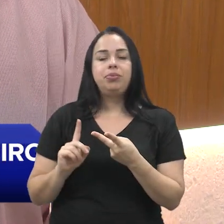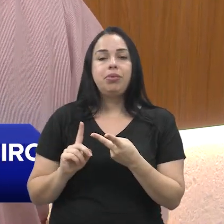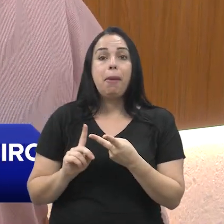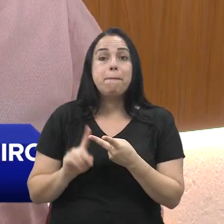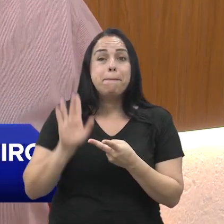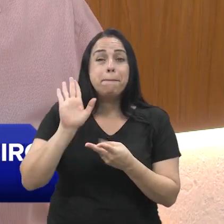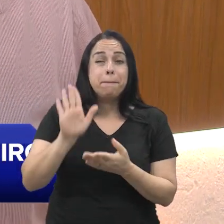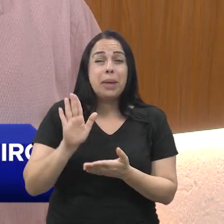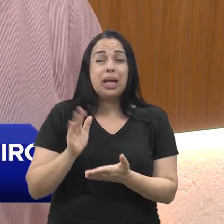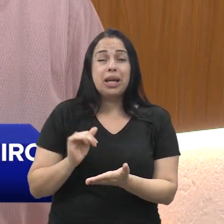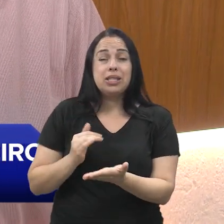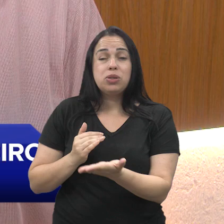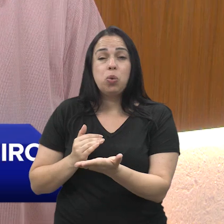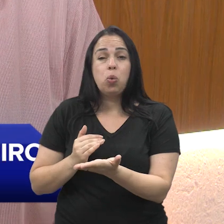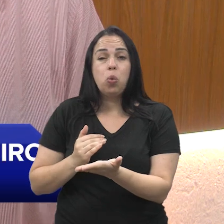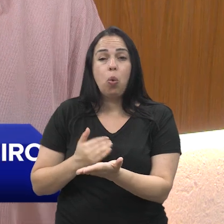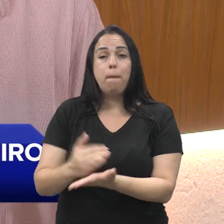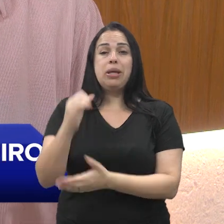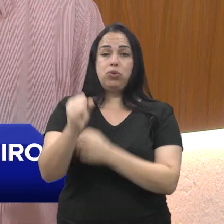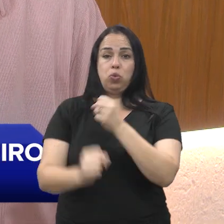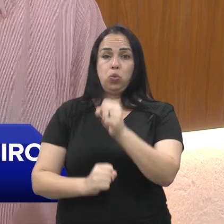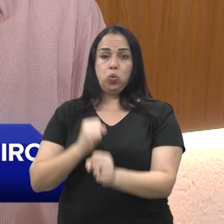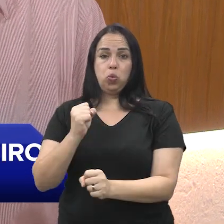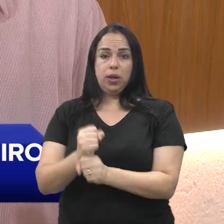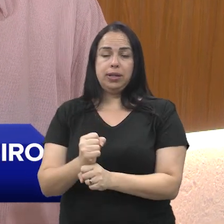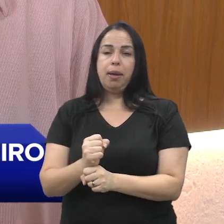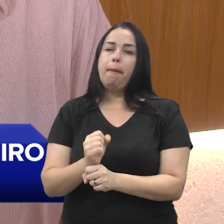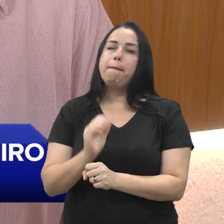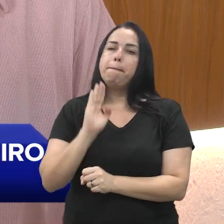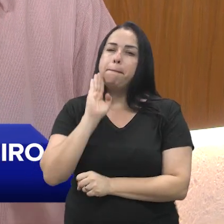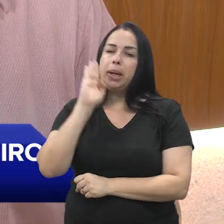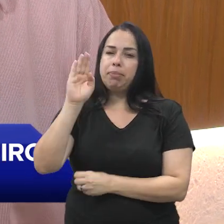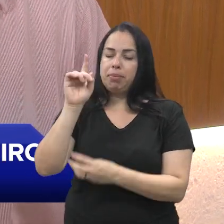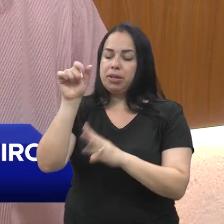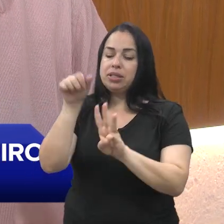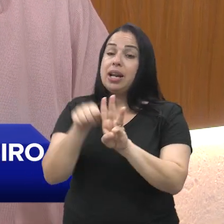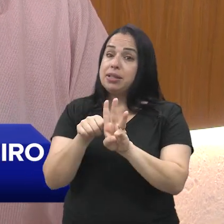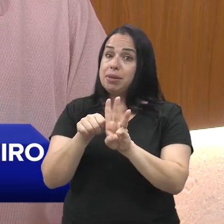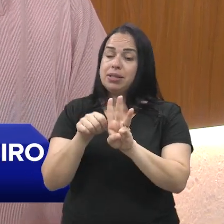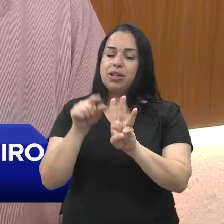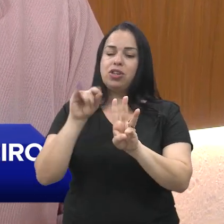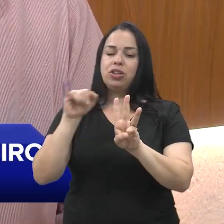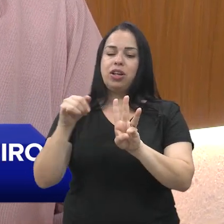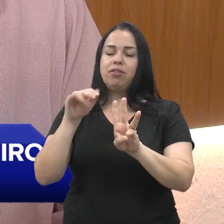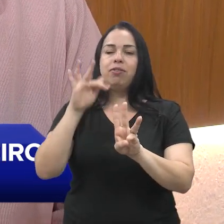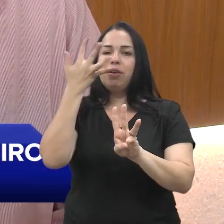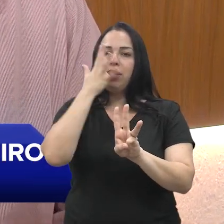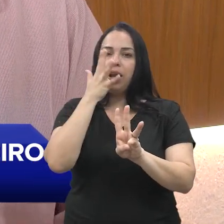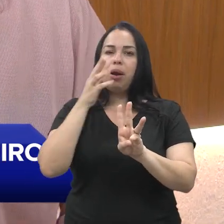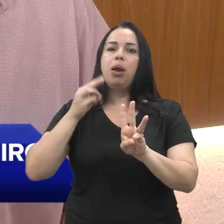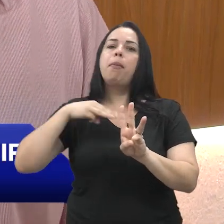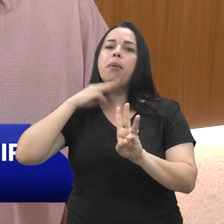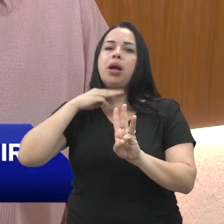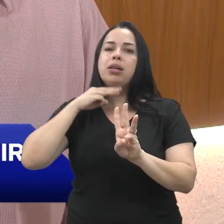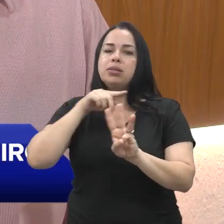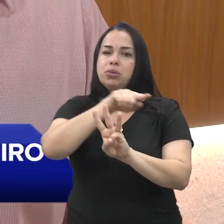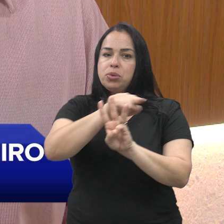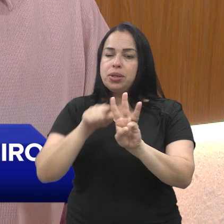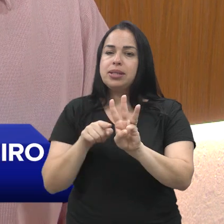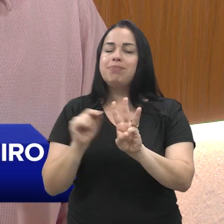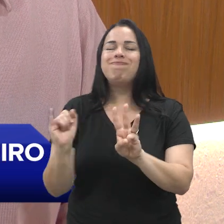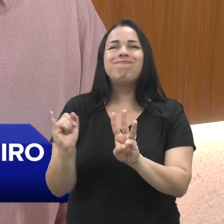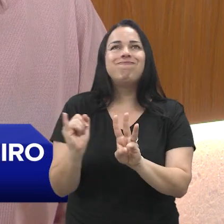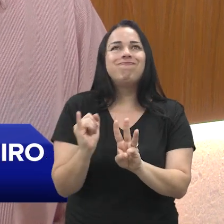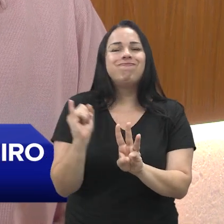certo? Mas o início de um mês, de um ano, principalmente nos 3 primeiros meses, eles são